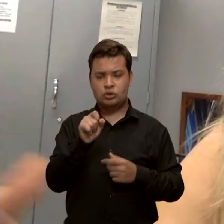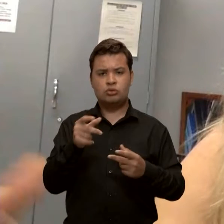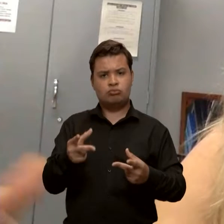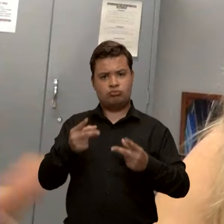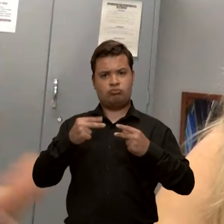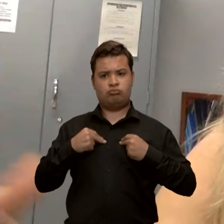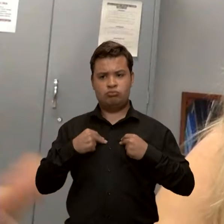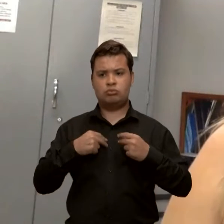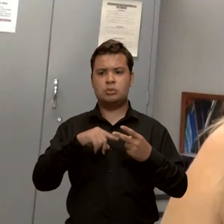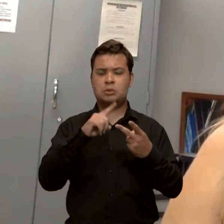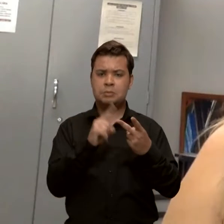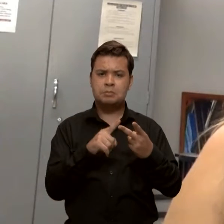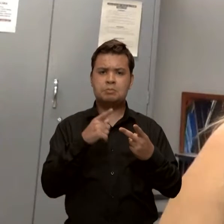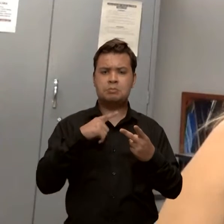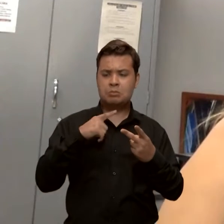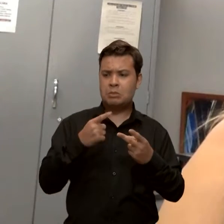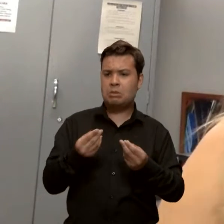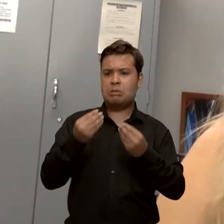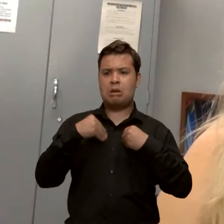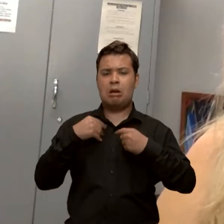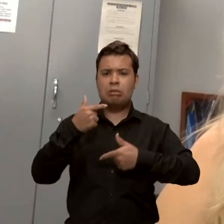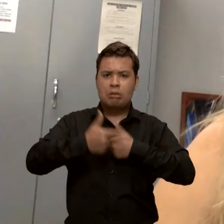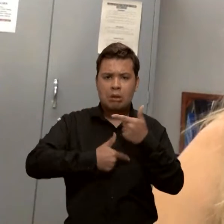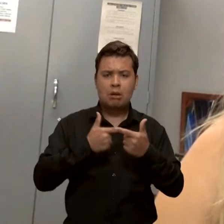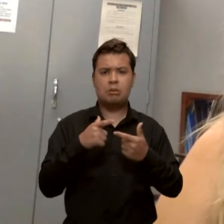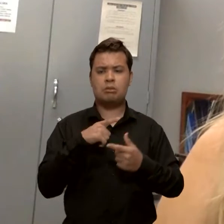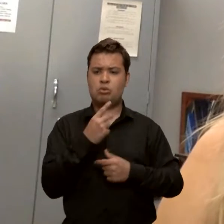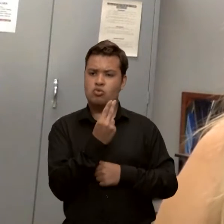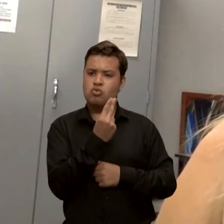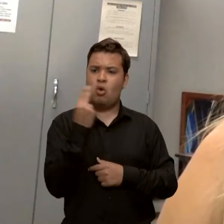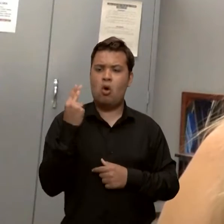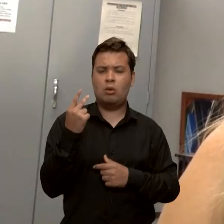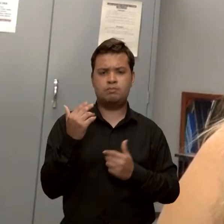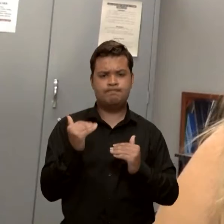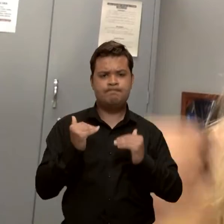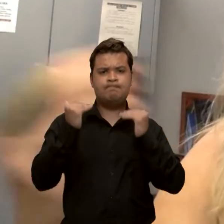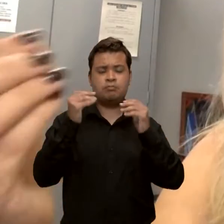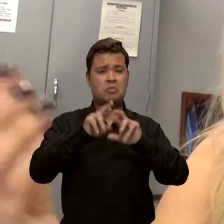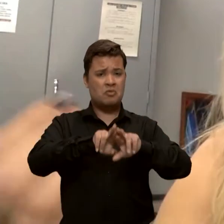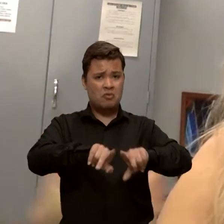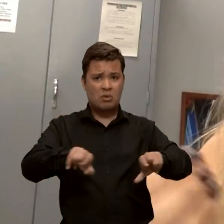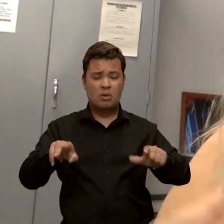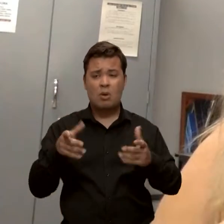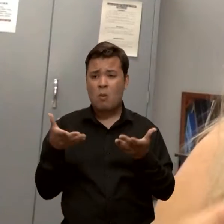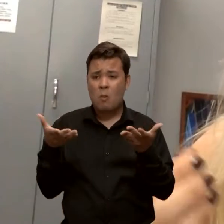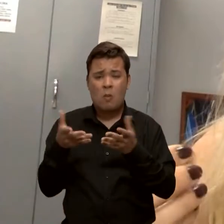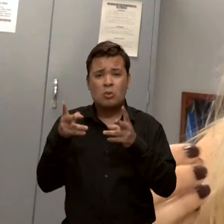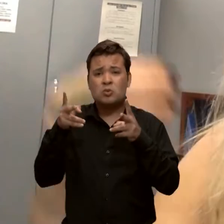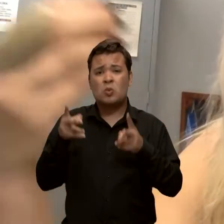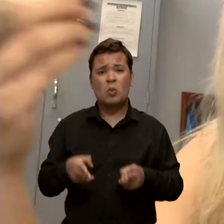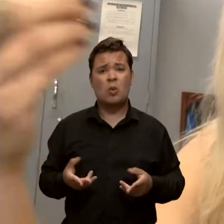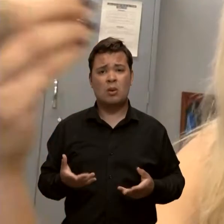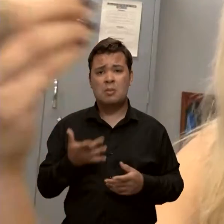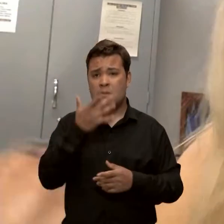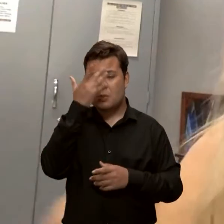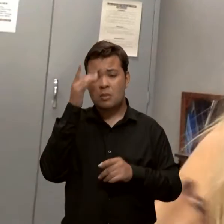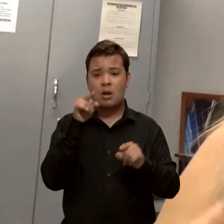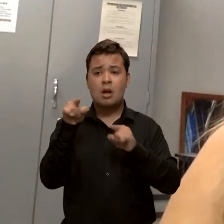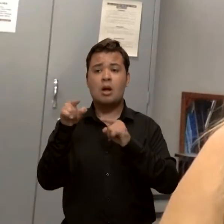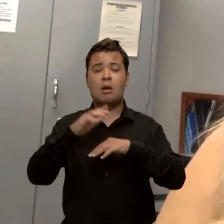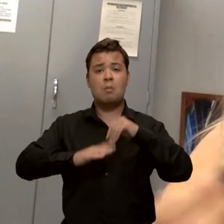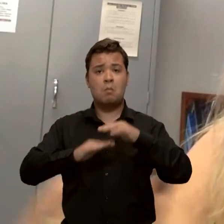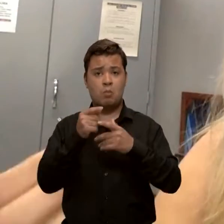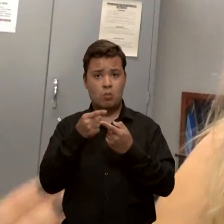né, cargos, títulos, né. Hoje também a gente vê igualmente, né. Então, músicos que são